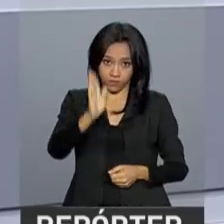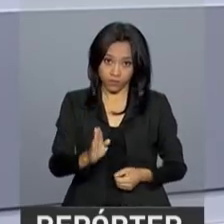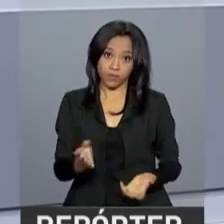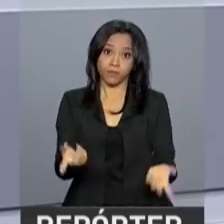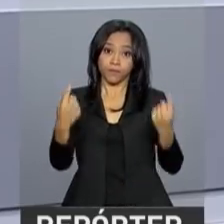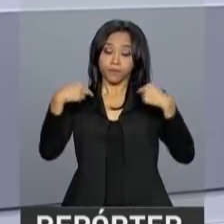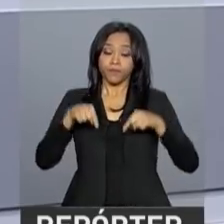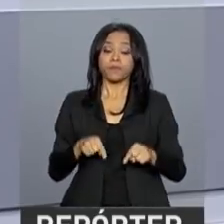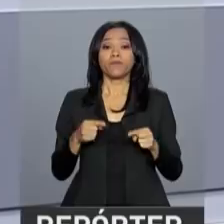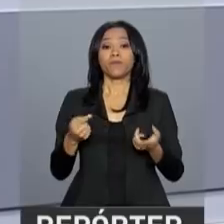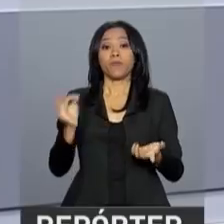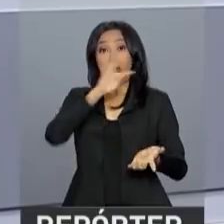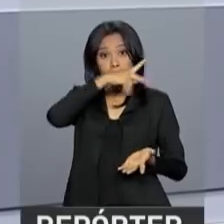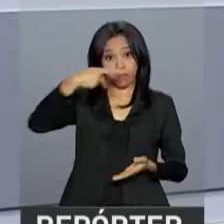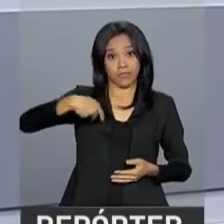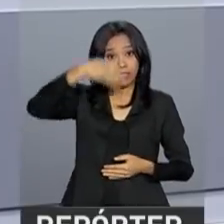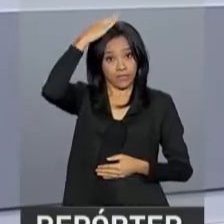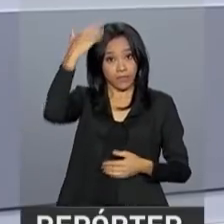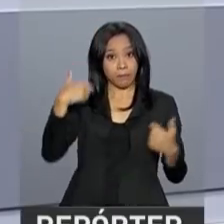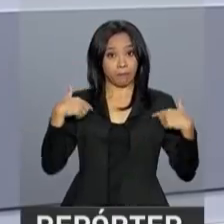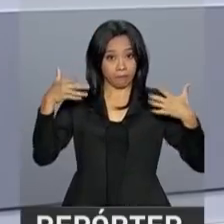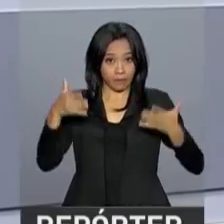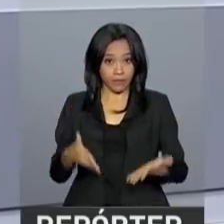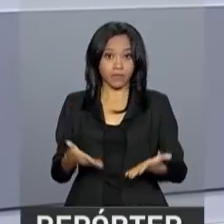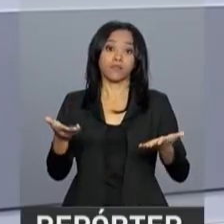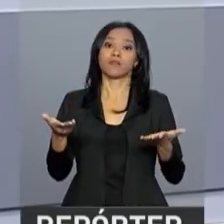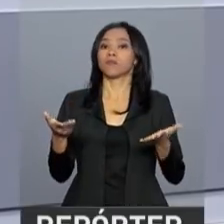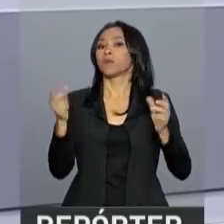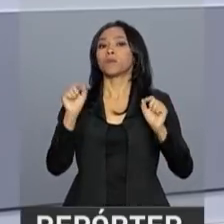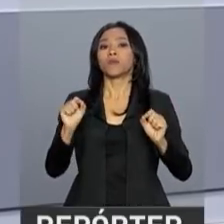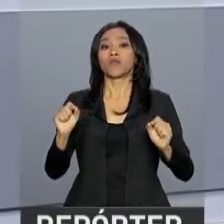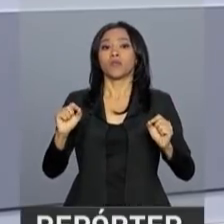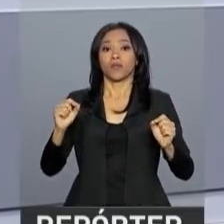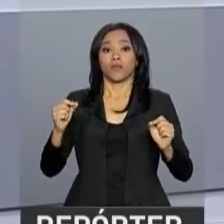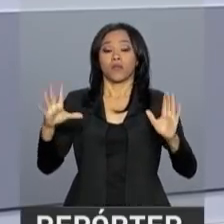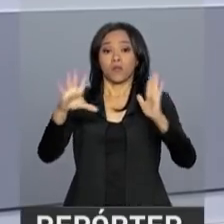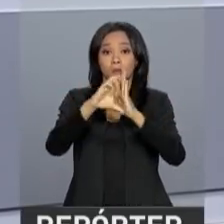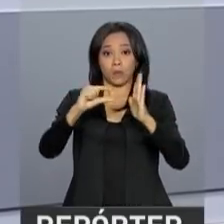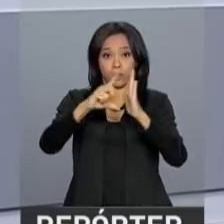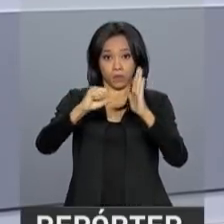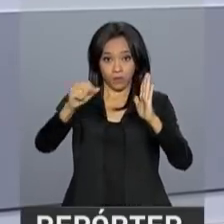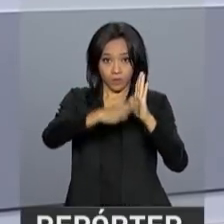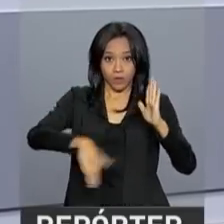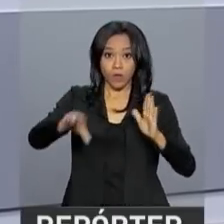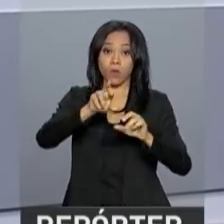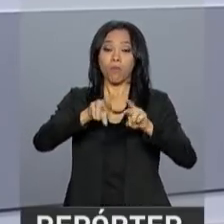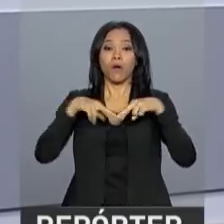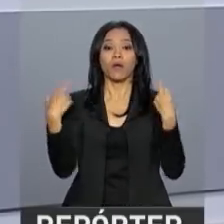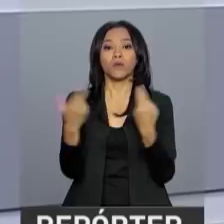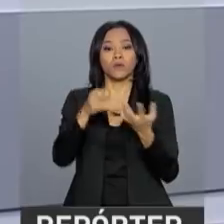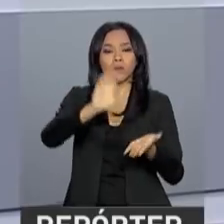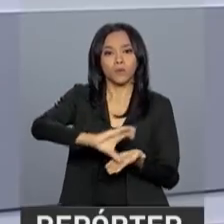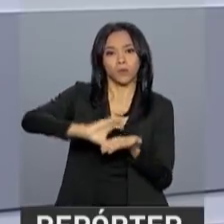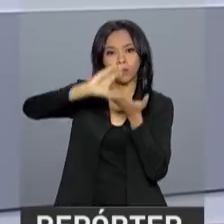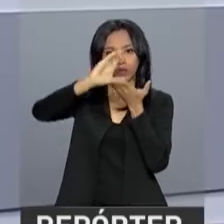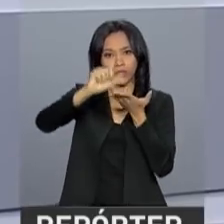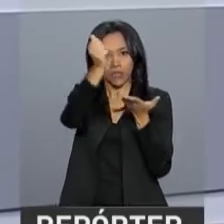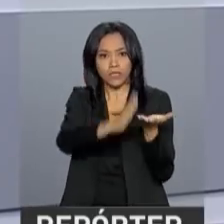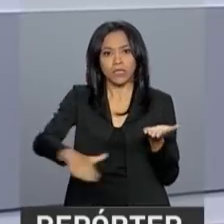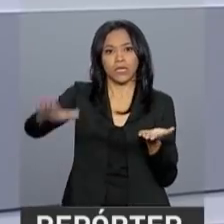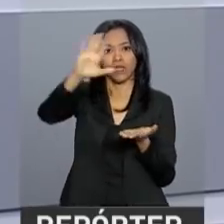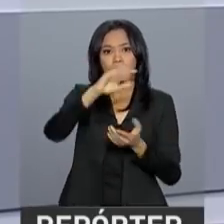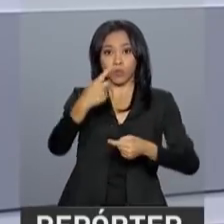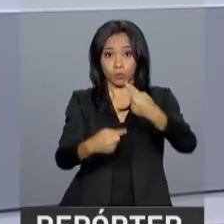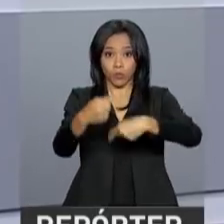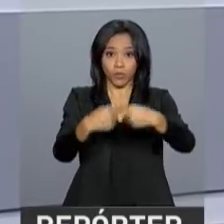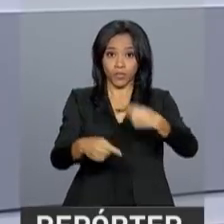o presidente michel temer participa no palácio do planalto de uma reunião do conselho nacional de política fazendária integram